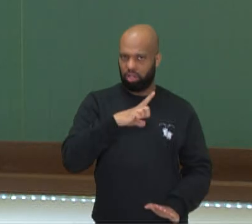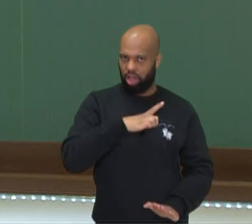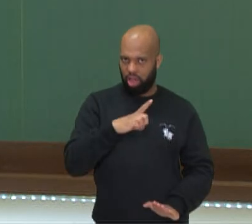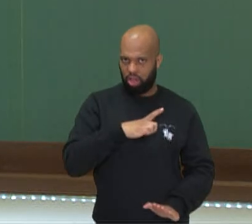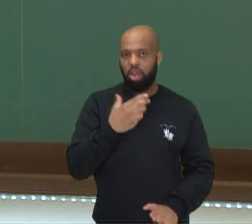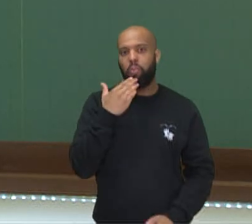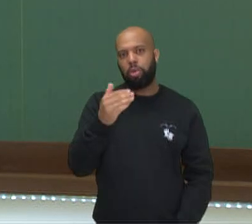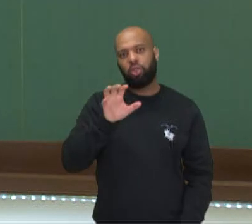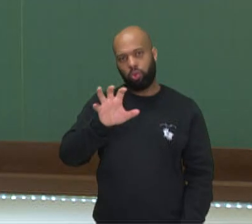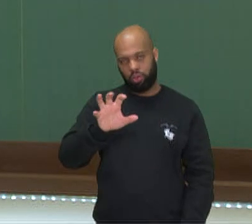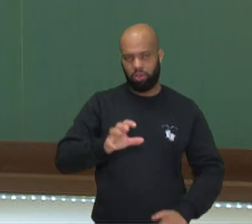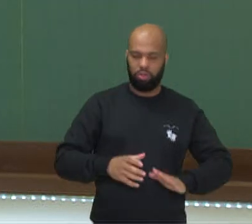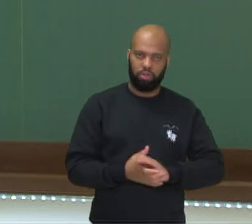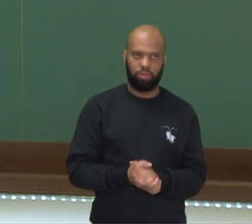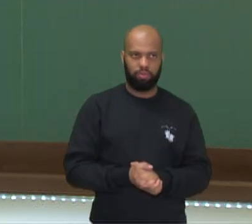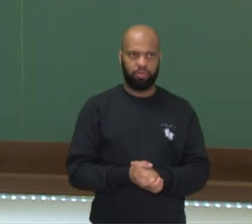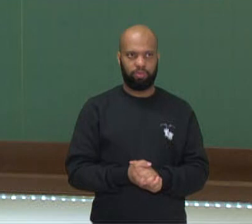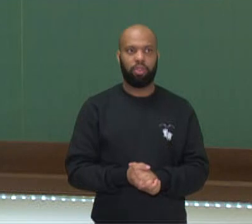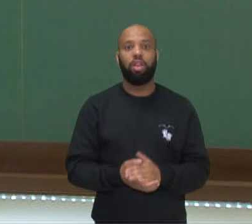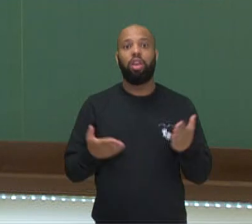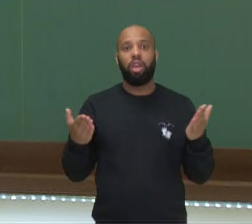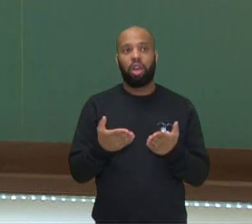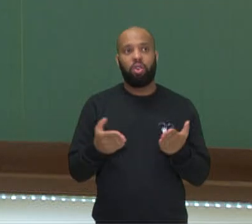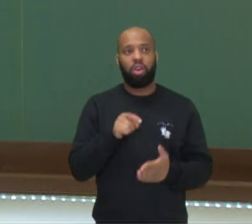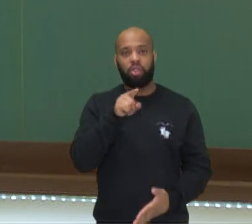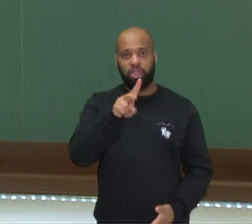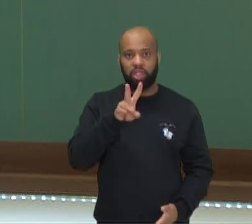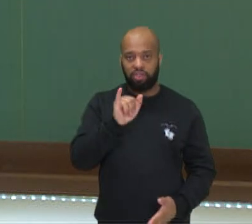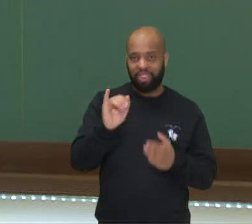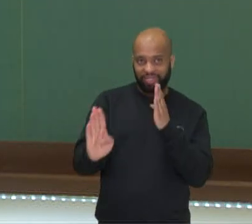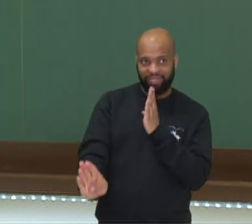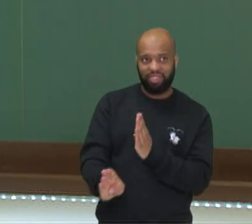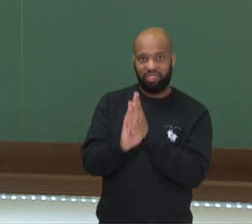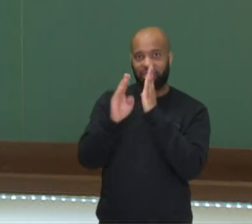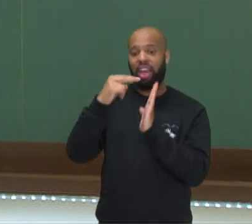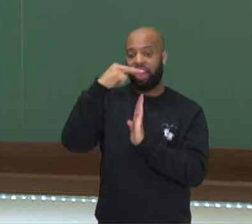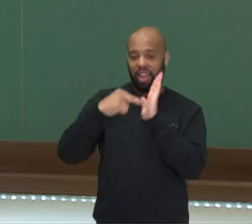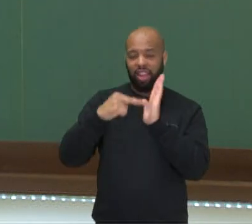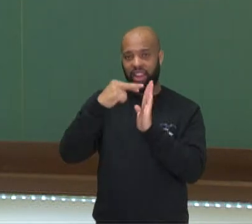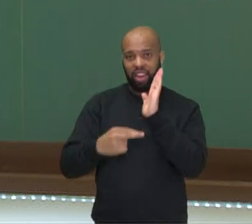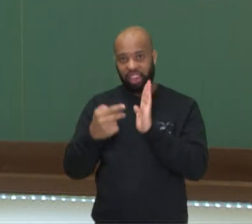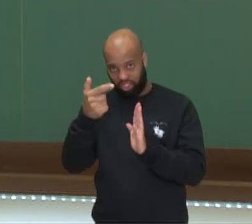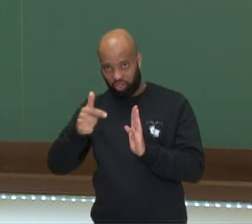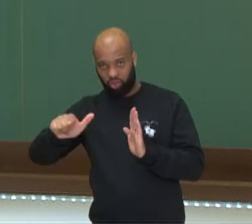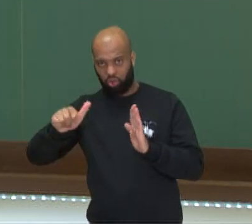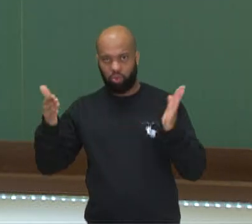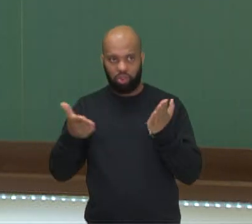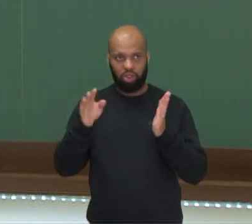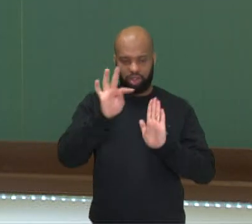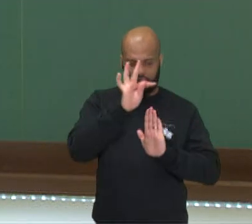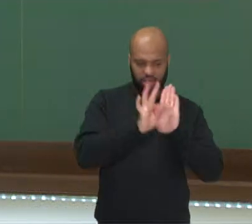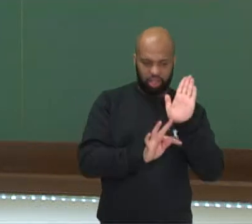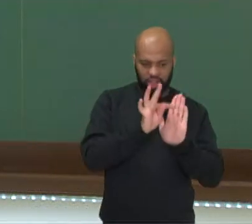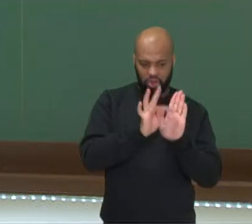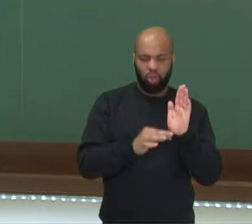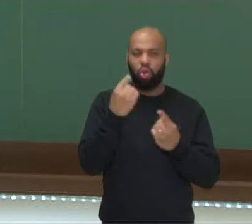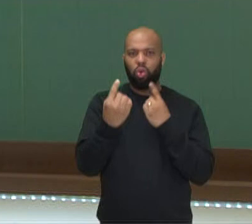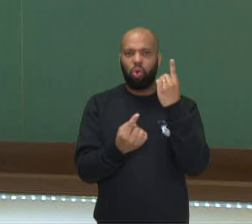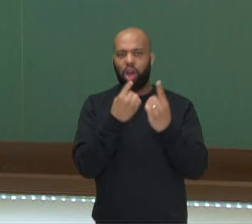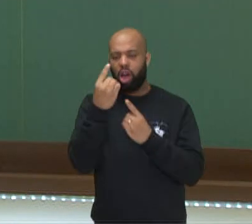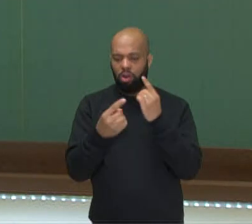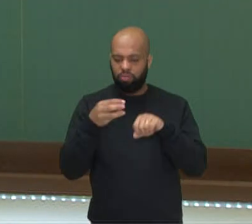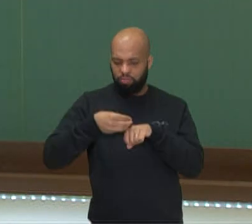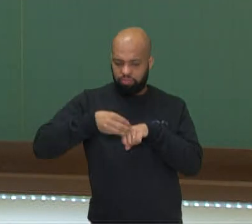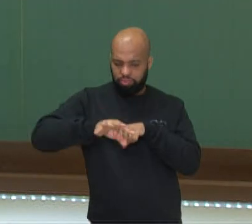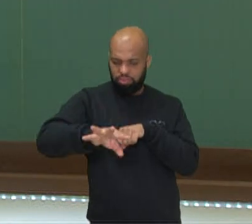favor dessa sugestão. Então, vocês vão identificar aqui, relendo esse trecho, né, qual a